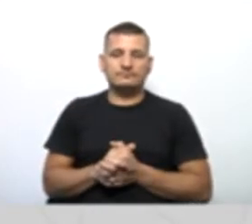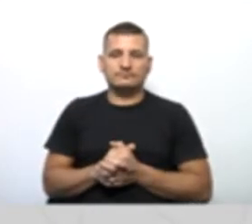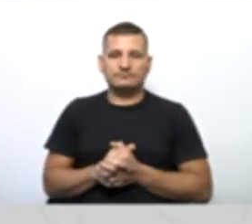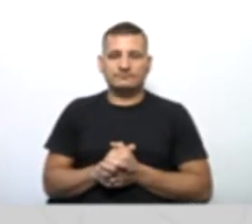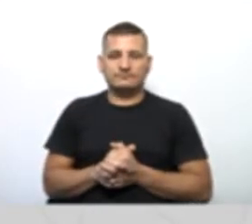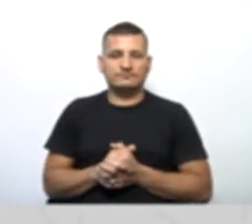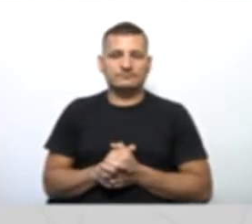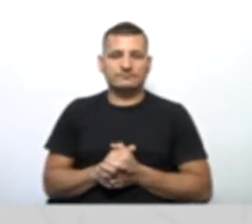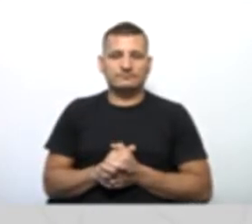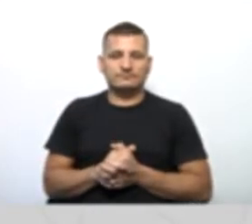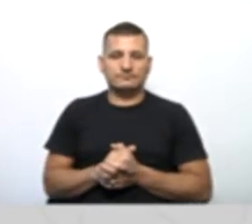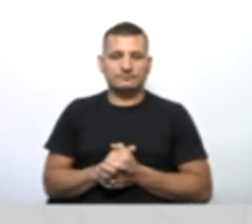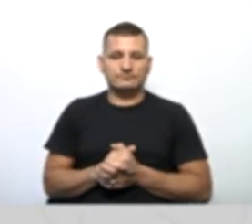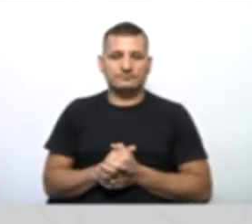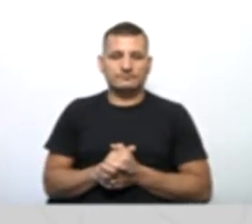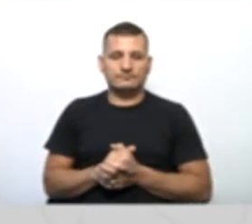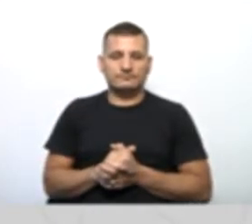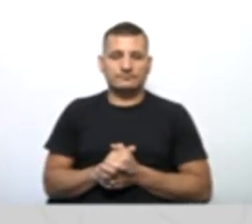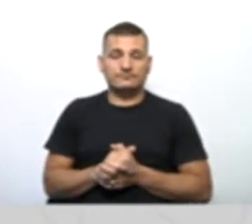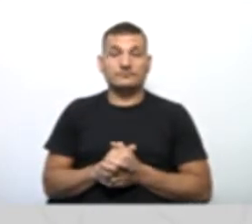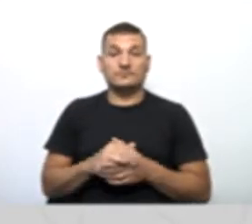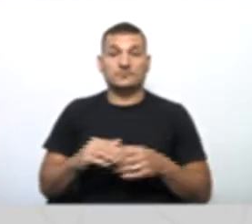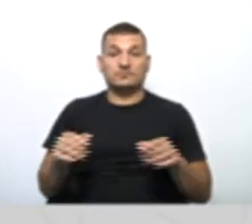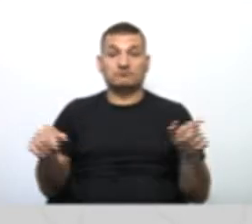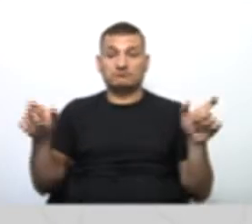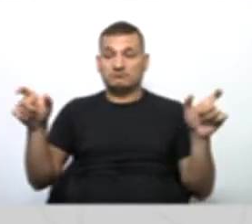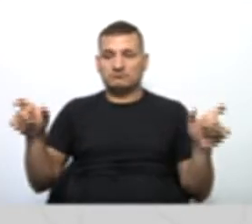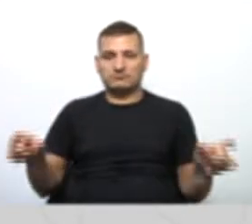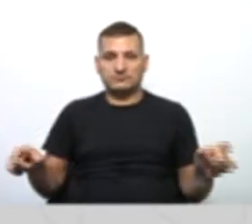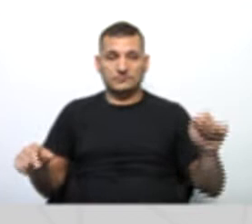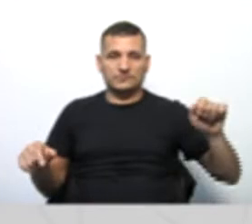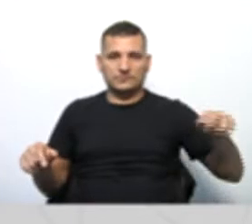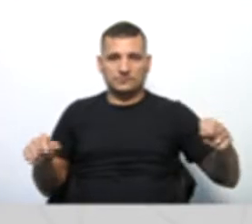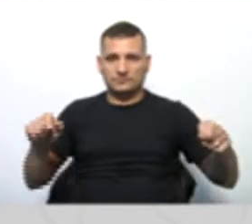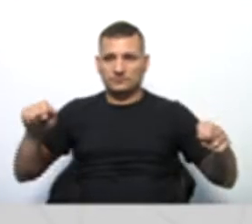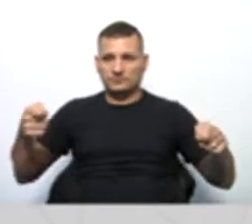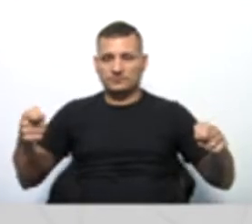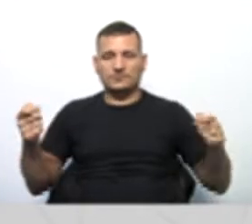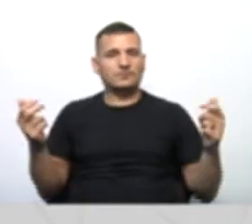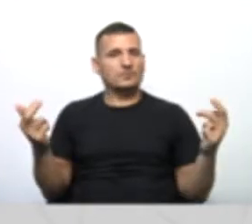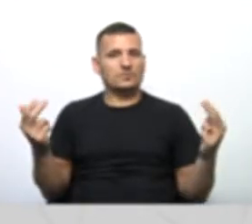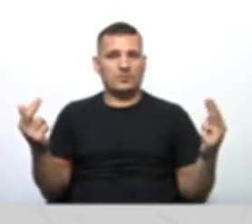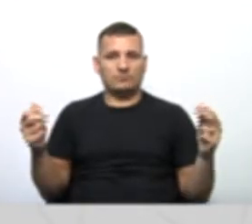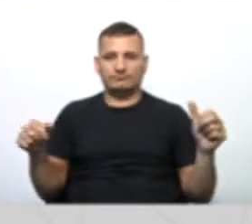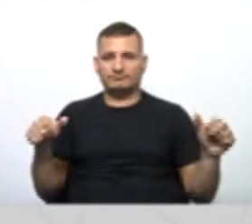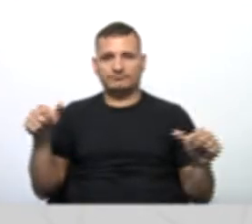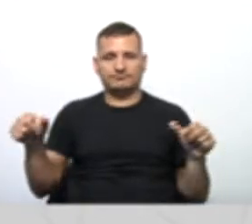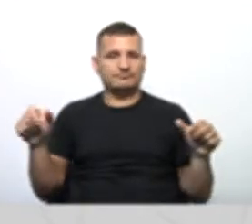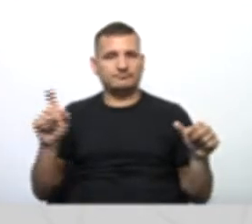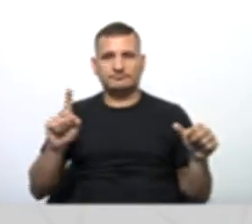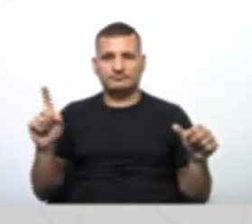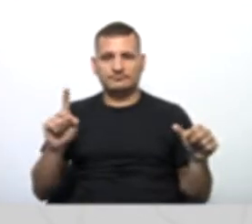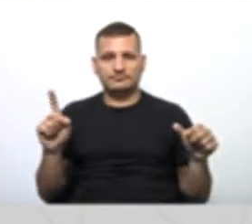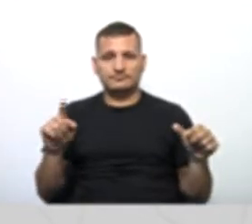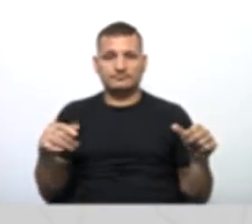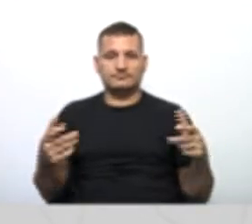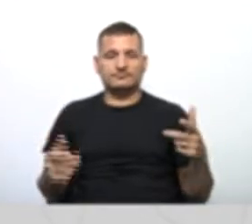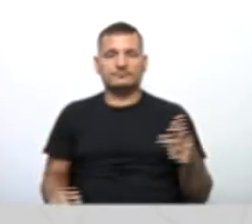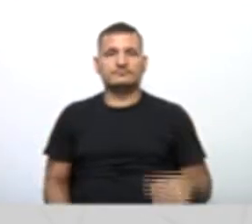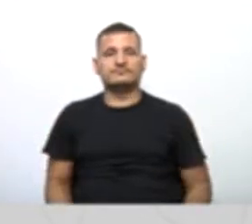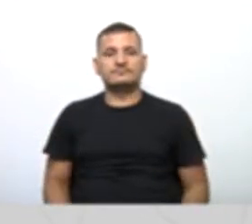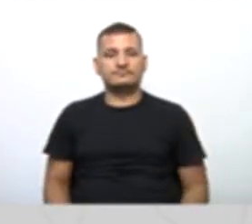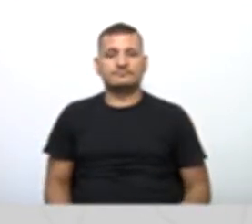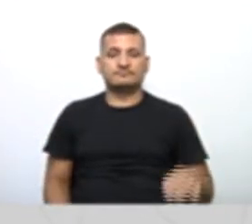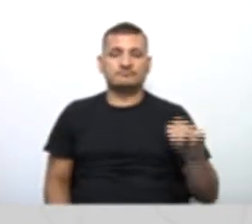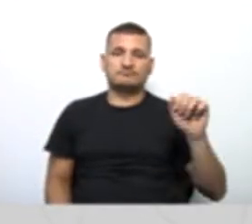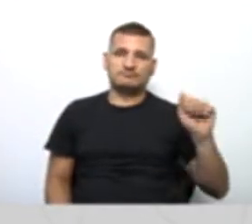no receptor. As duas chaves são iguais, elas não mudam, né? Então, a chave A que tem aqui é a